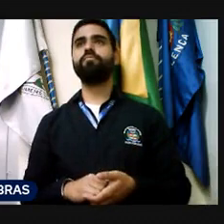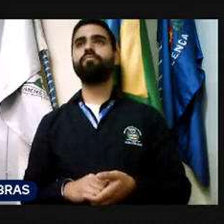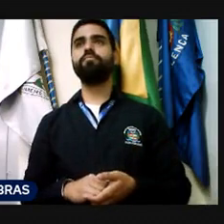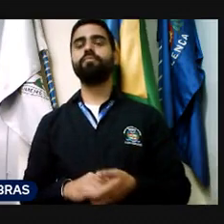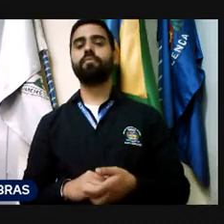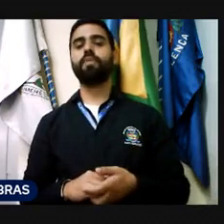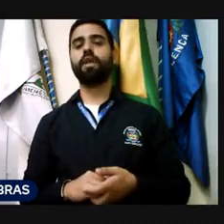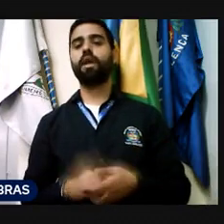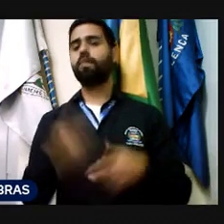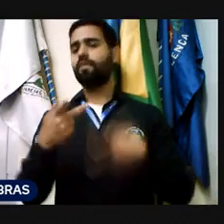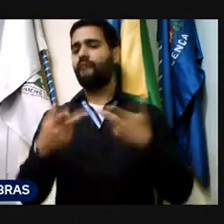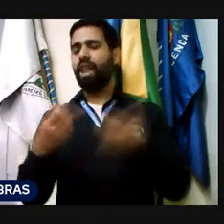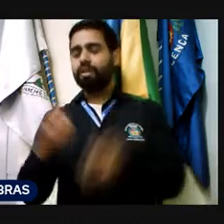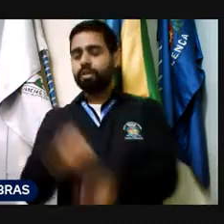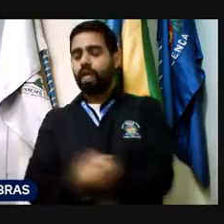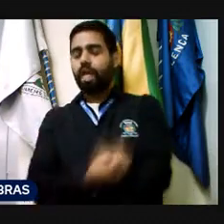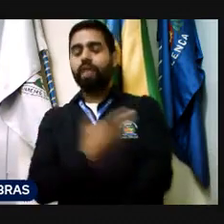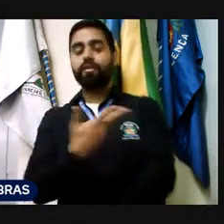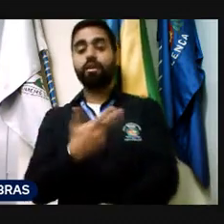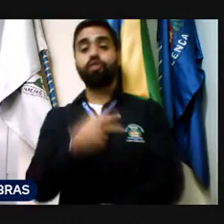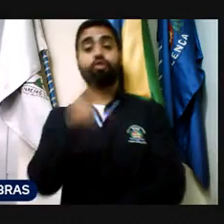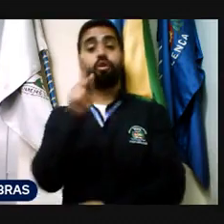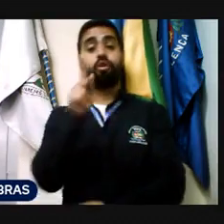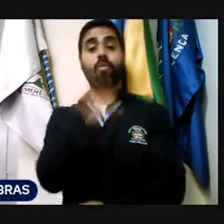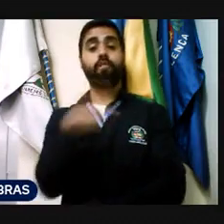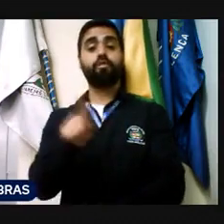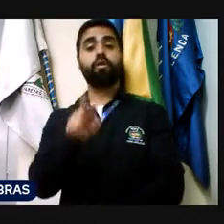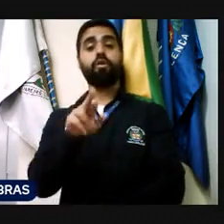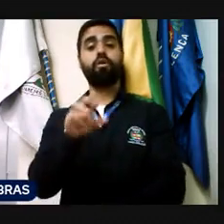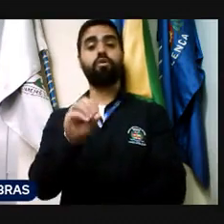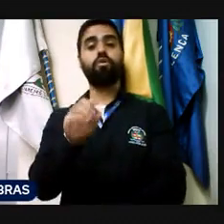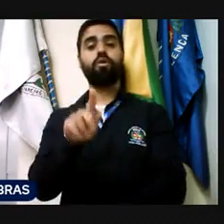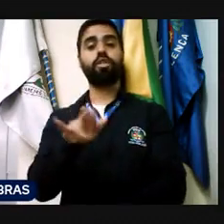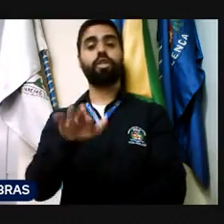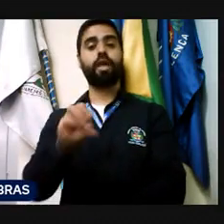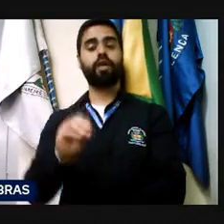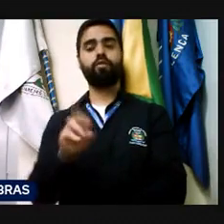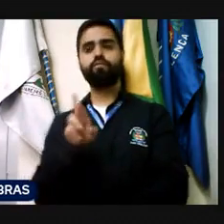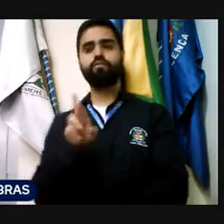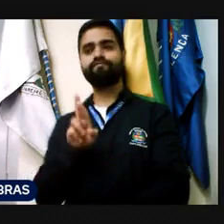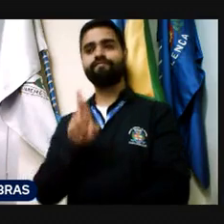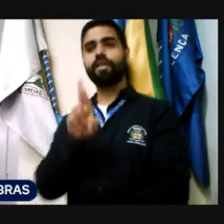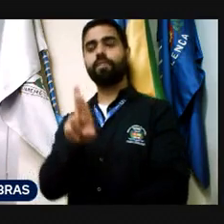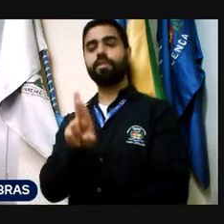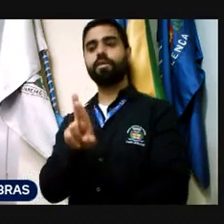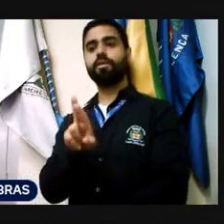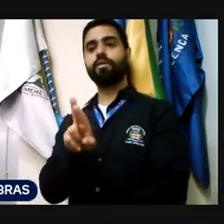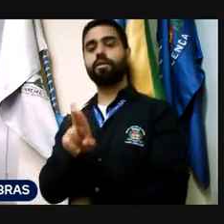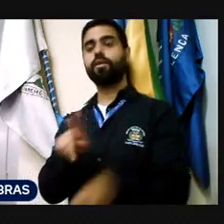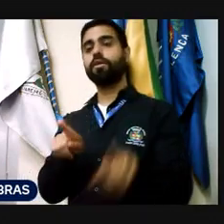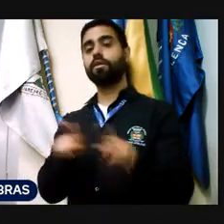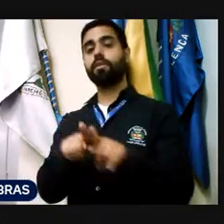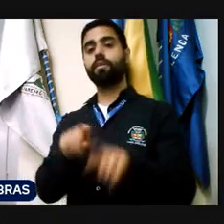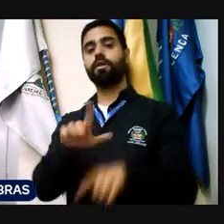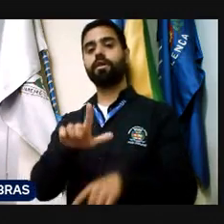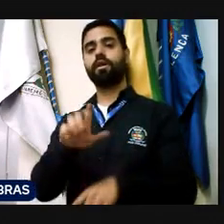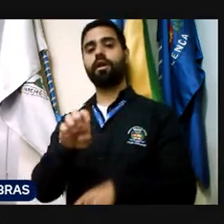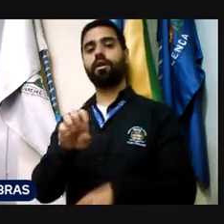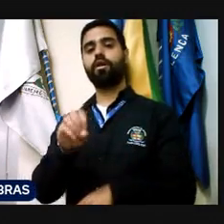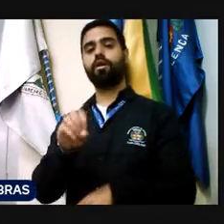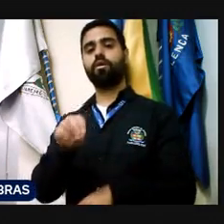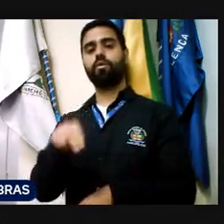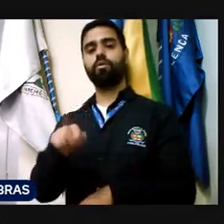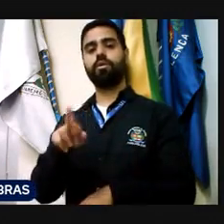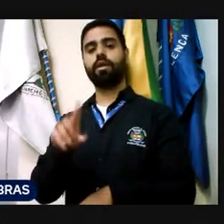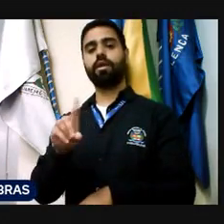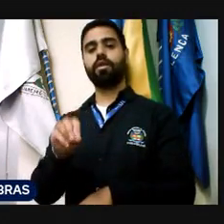sensível por parte do professor Rogério Tabet, que representou, juntamente com o doutor Leonardo Ramos,